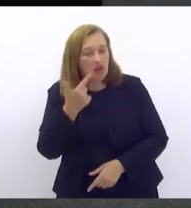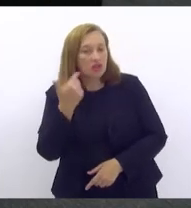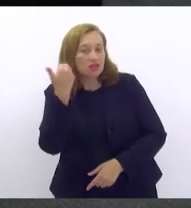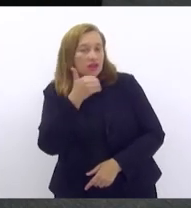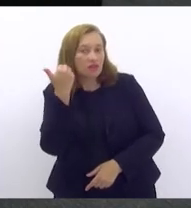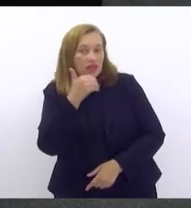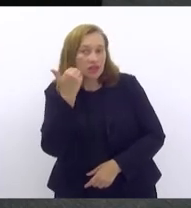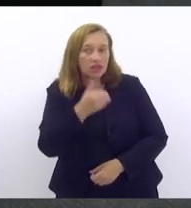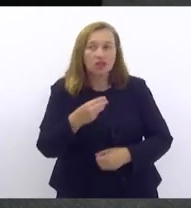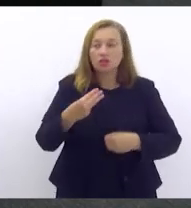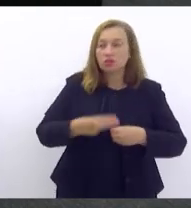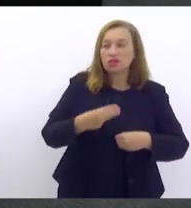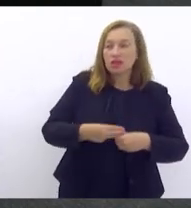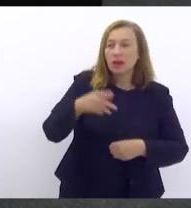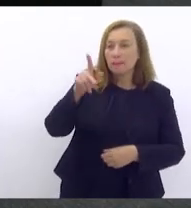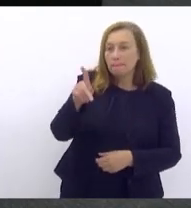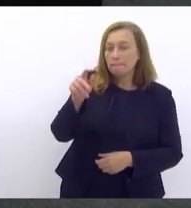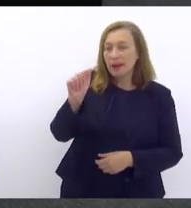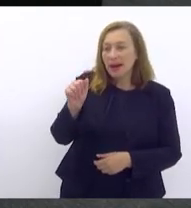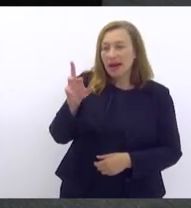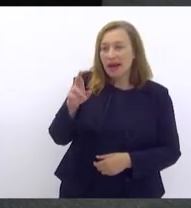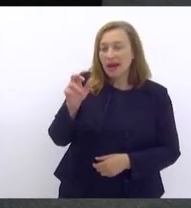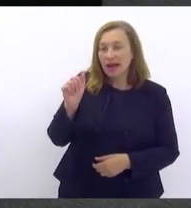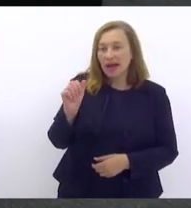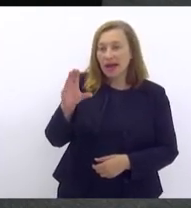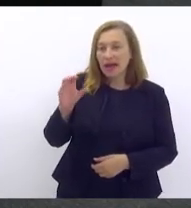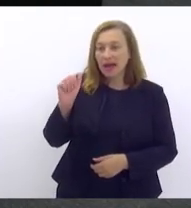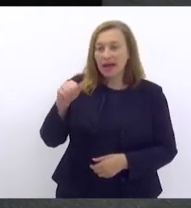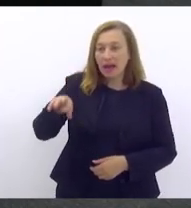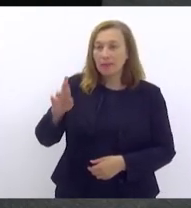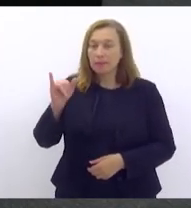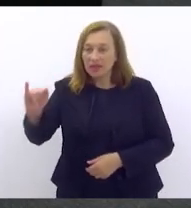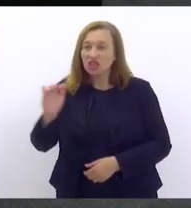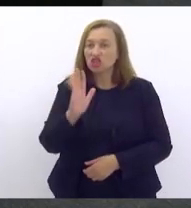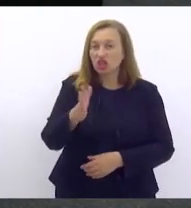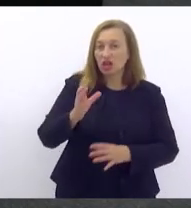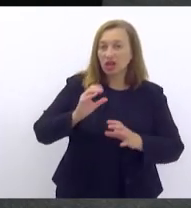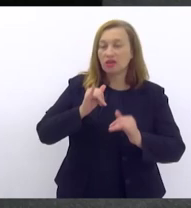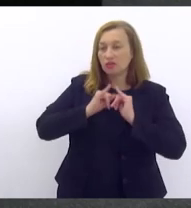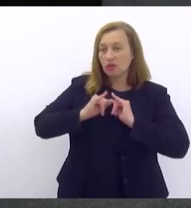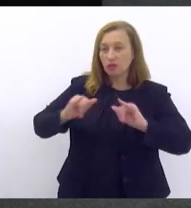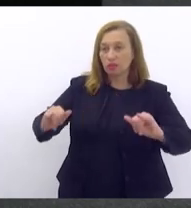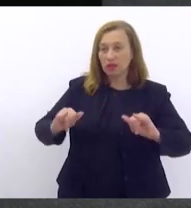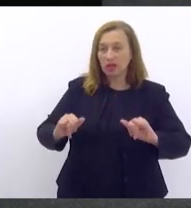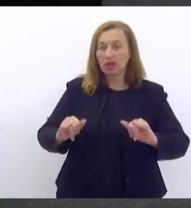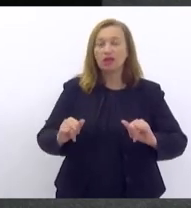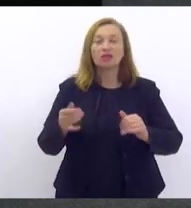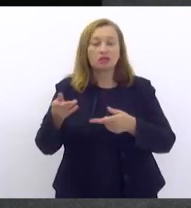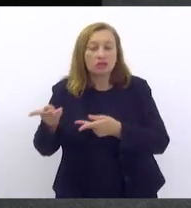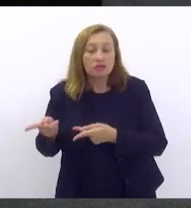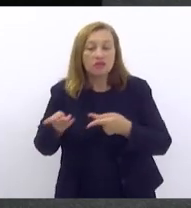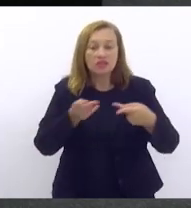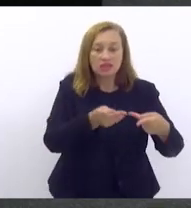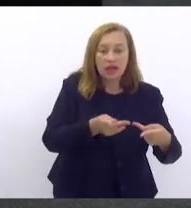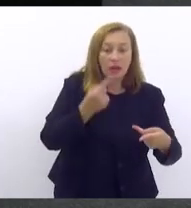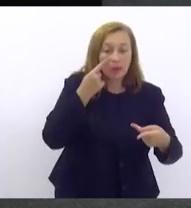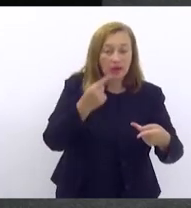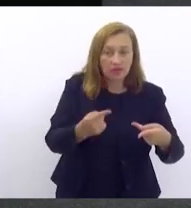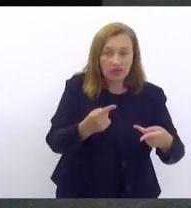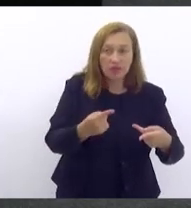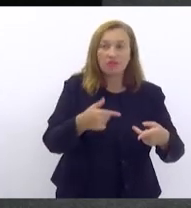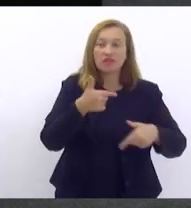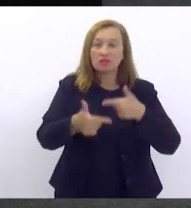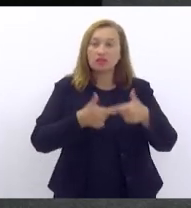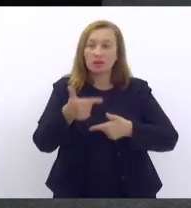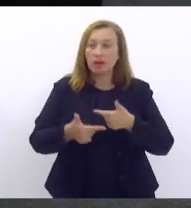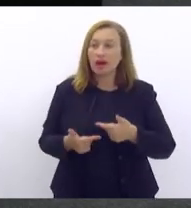inclusive no município de Paracambi. Já comuniquei a turma que está indo verificar essas operações para a gente poder fazer um trabalho